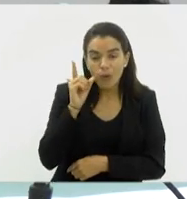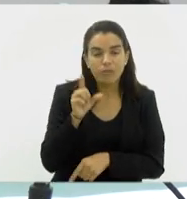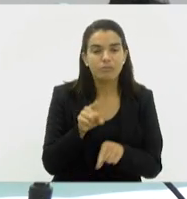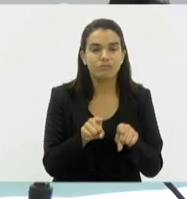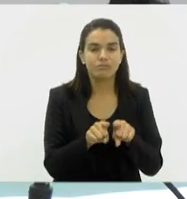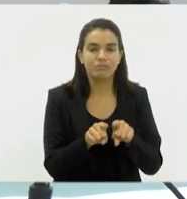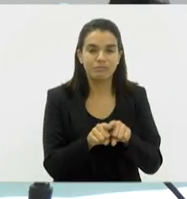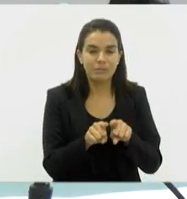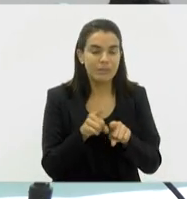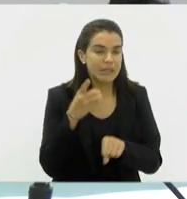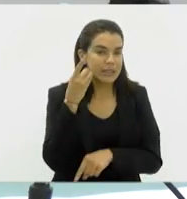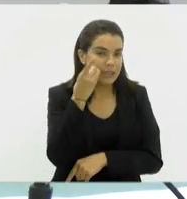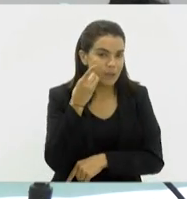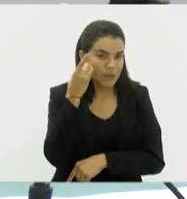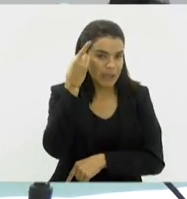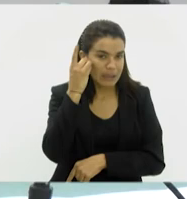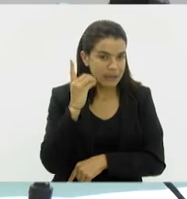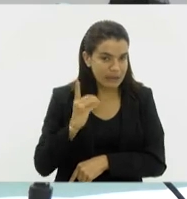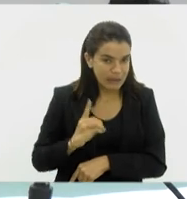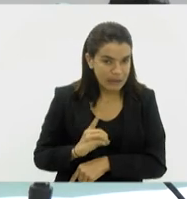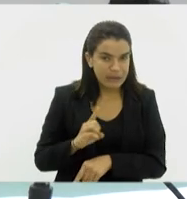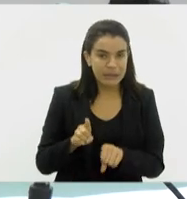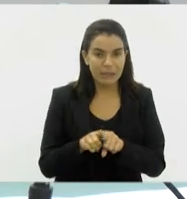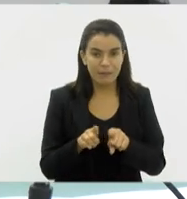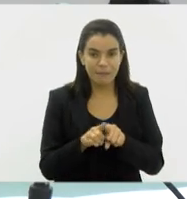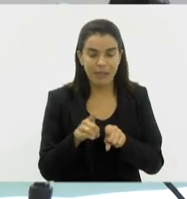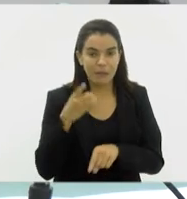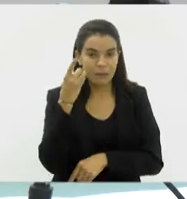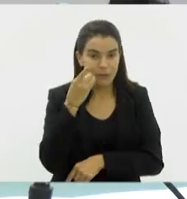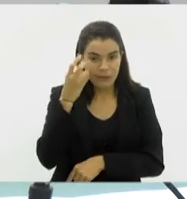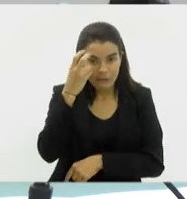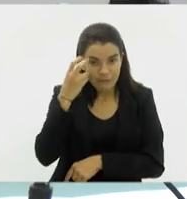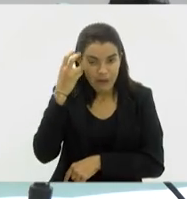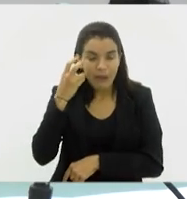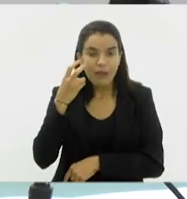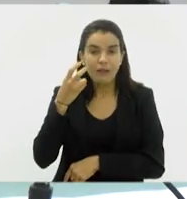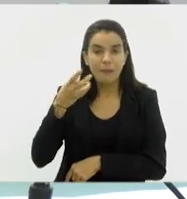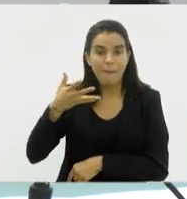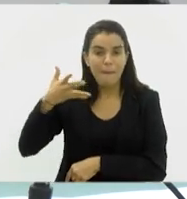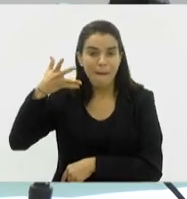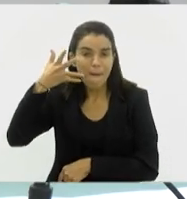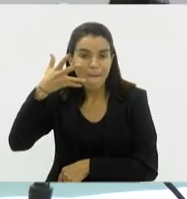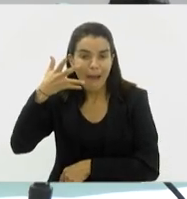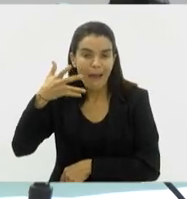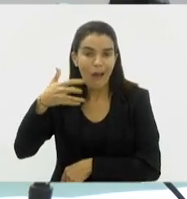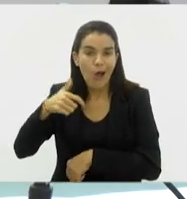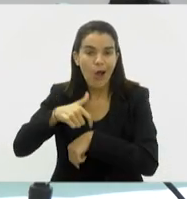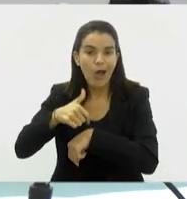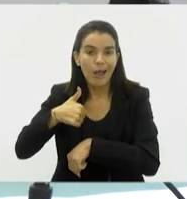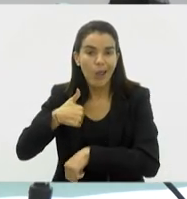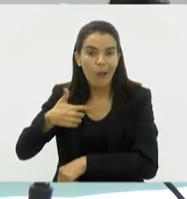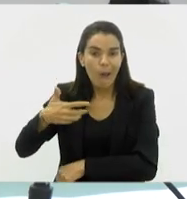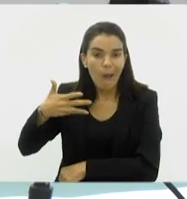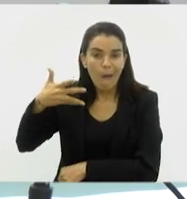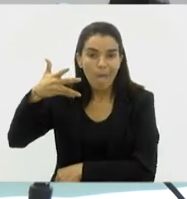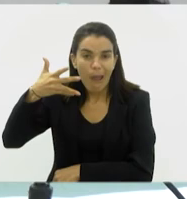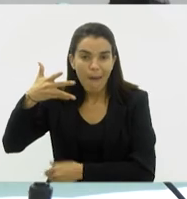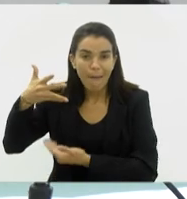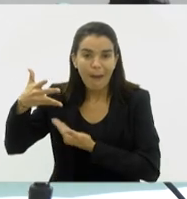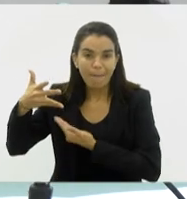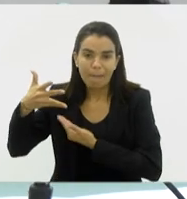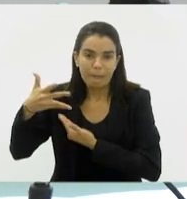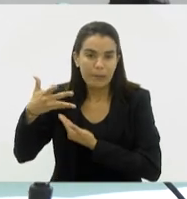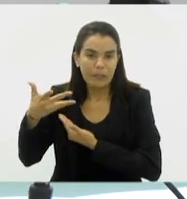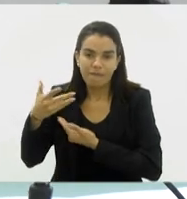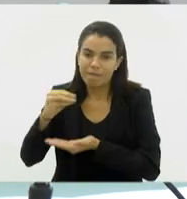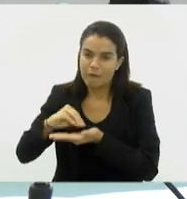a deputada Dani e a deputada fônica falou quando eu fui falar Elas são minhas amigas mas cometeram uma